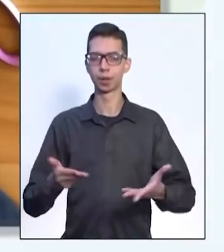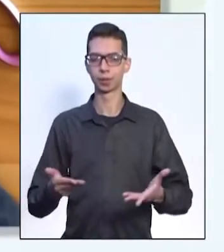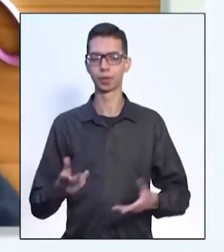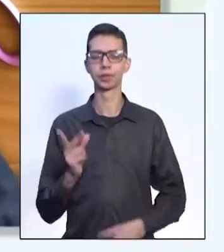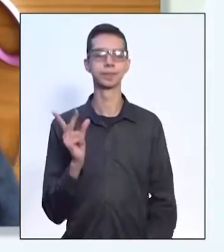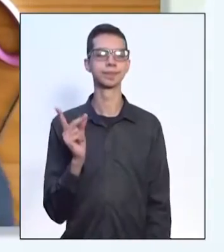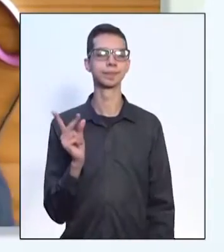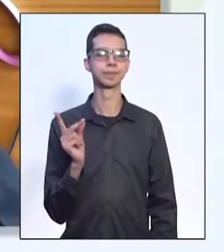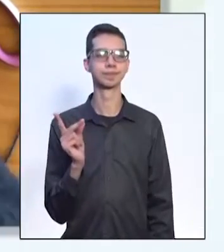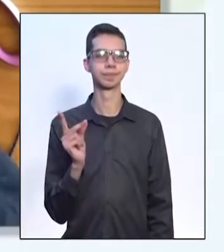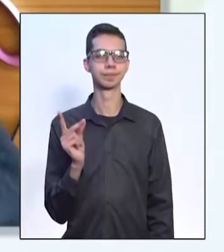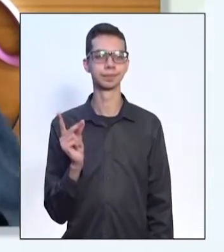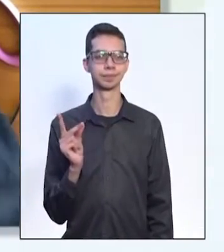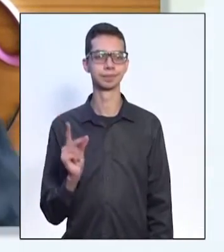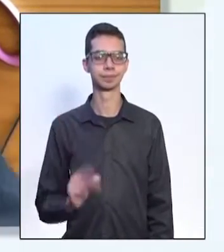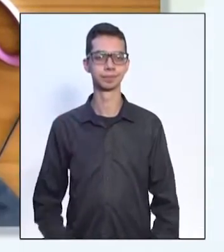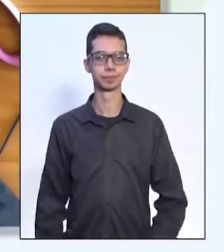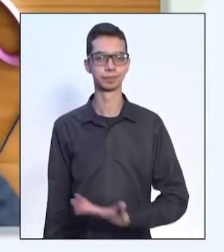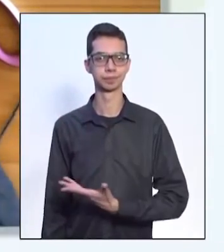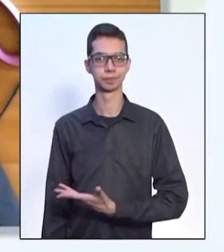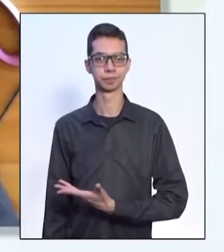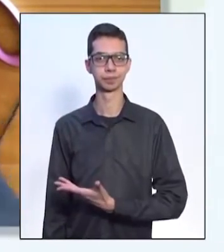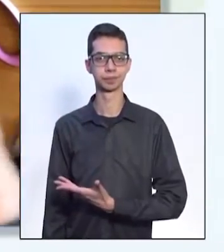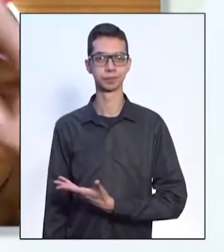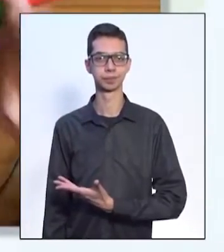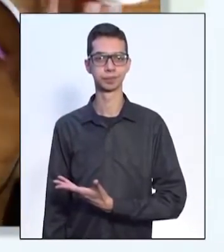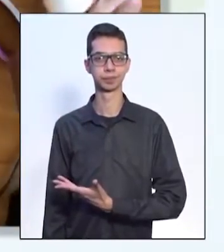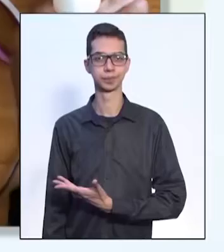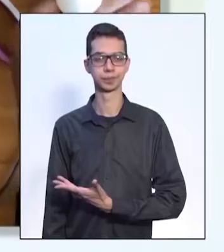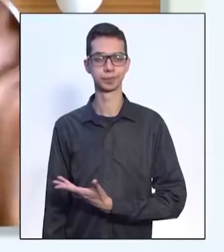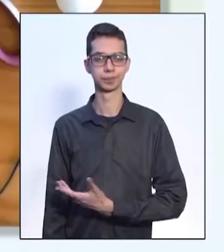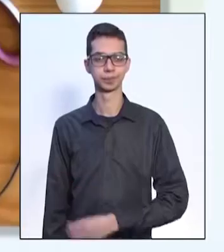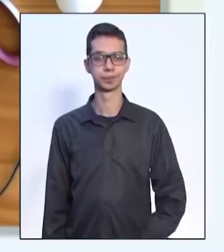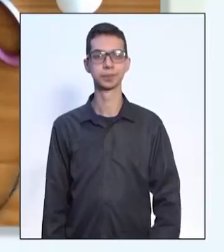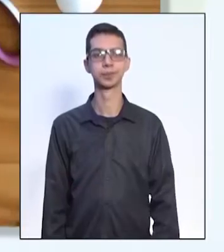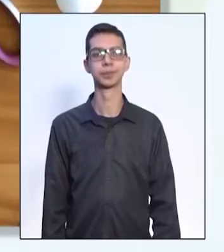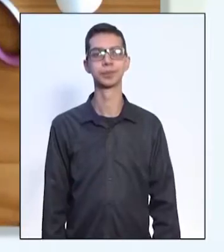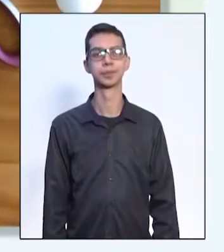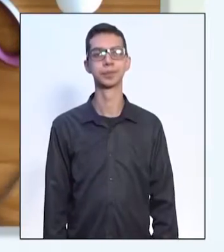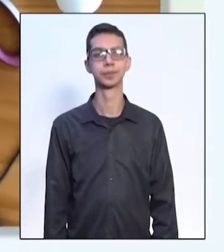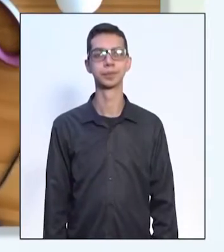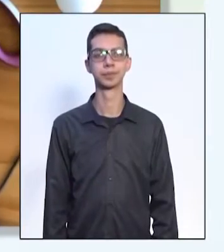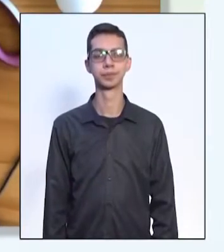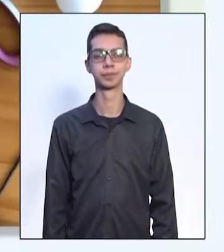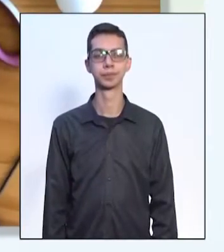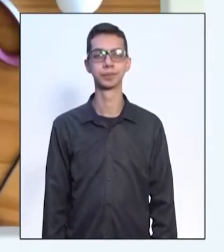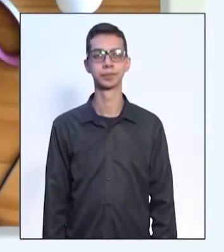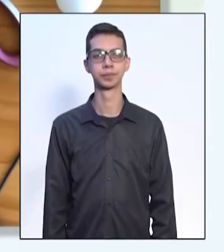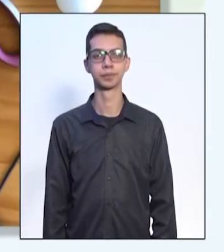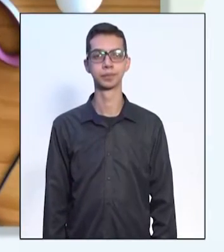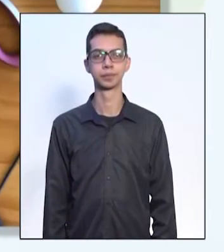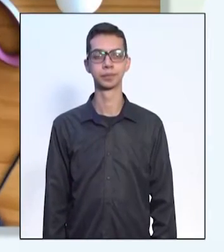Depois, vou grudar do outro lado a minha segunda persiana.